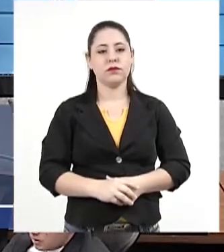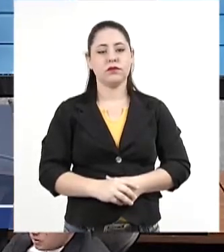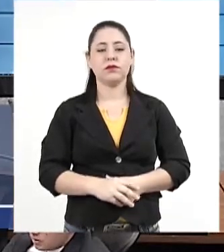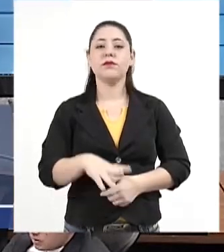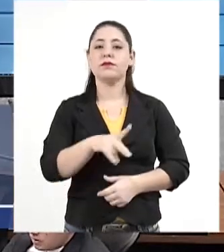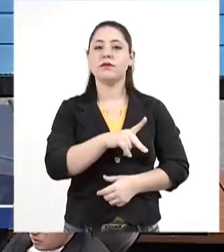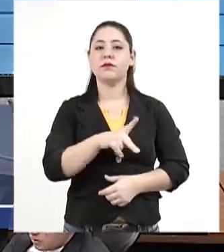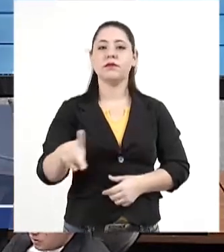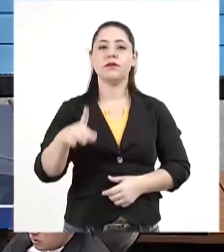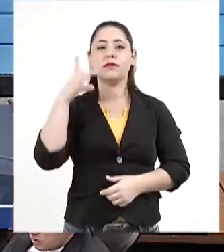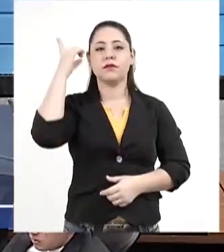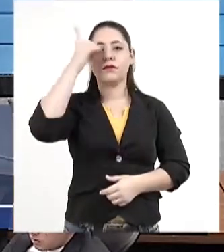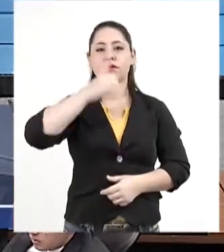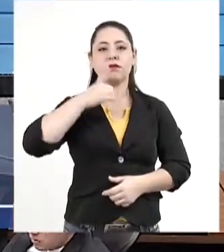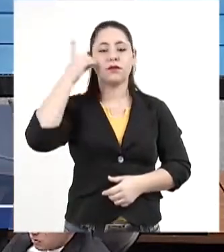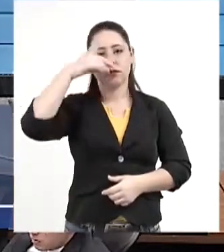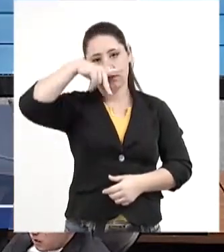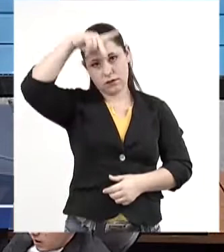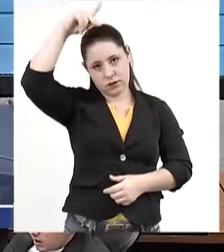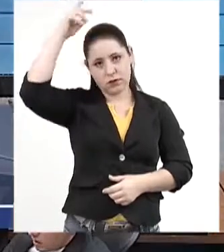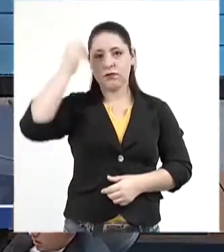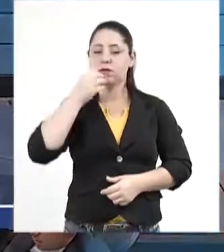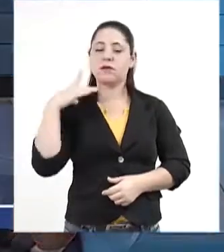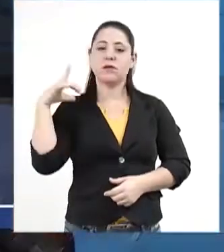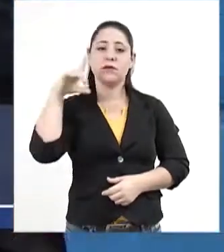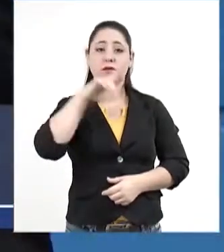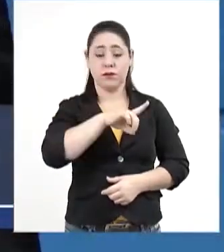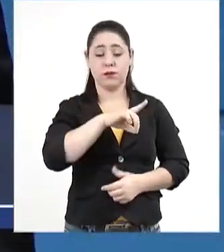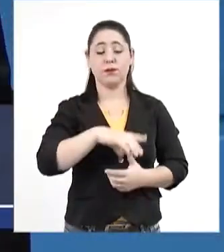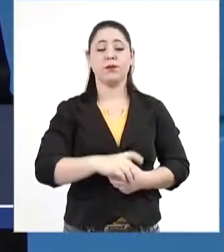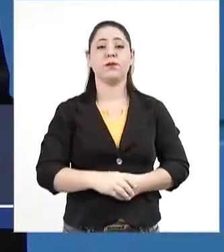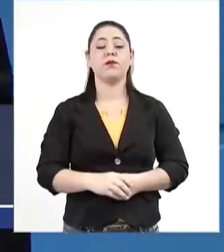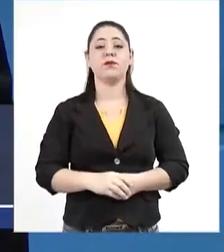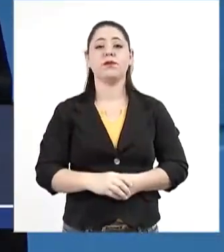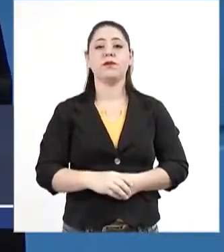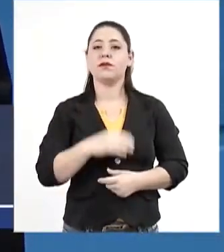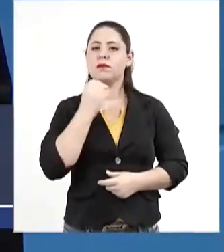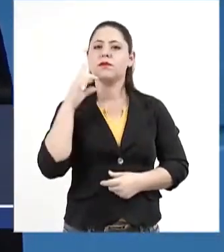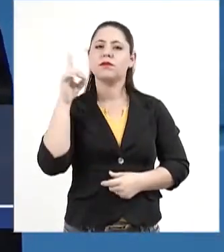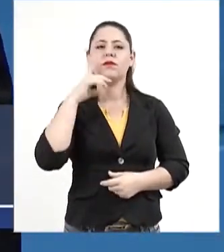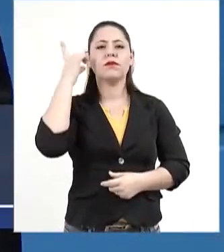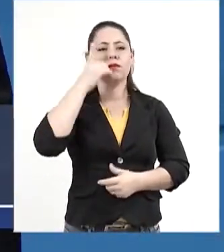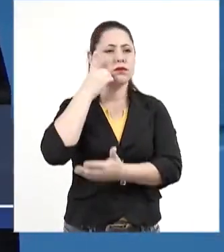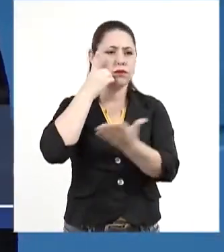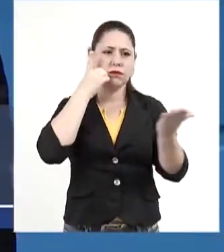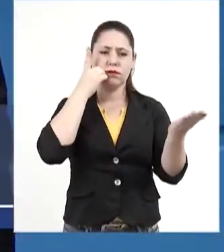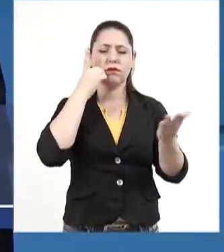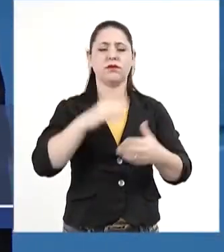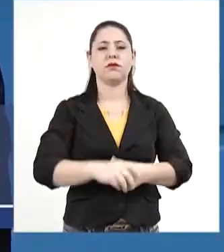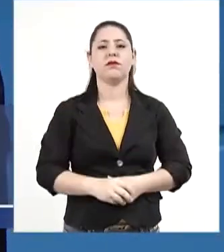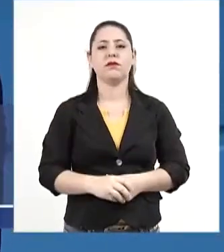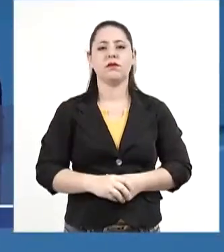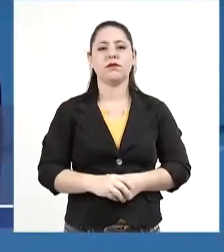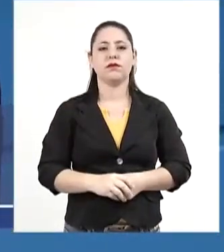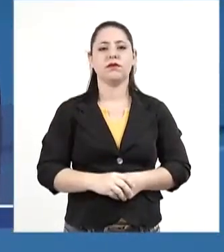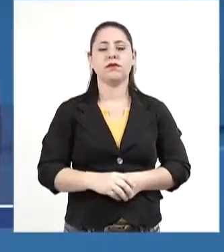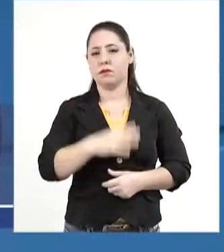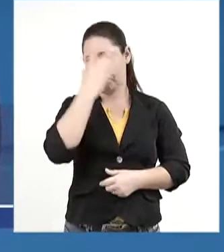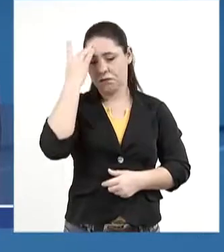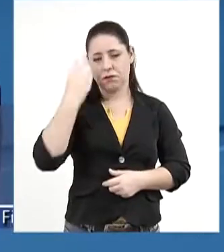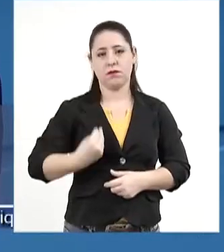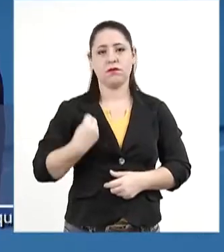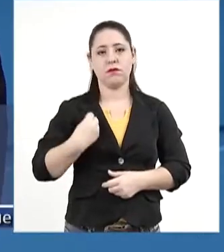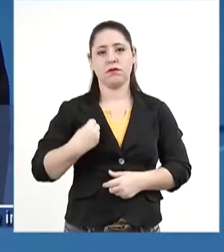Senhor presidente, deputado Paulo Corrêa, bom dia. Bom dia, colegas deputados, público presente nessa